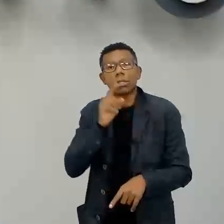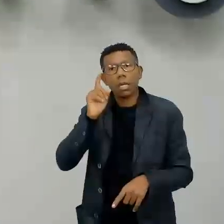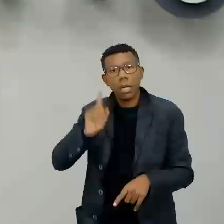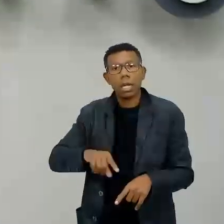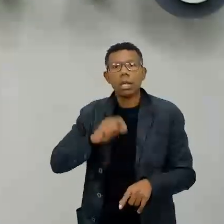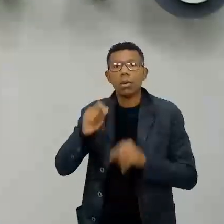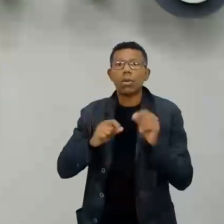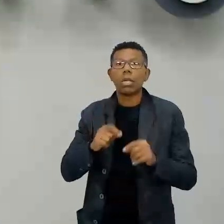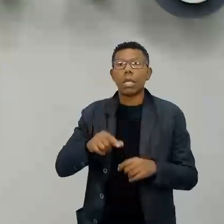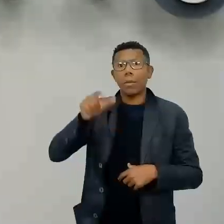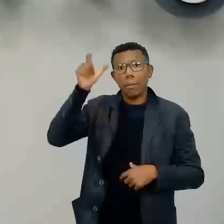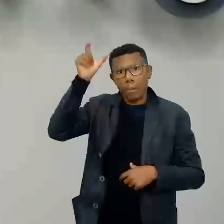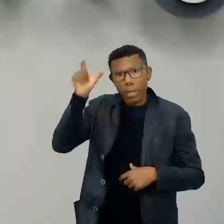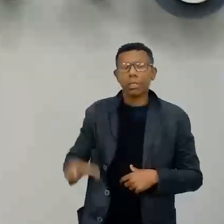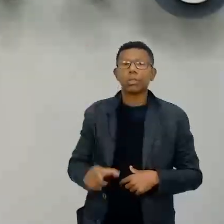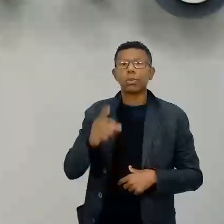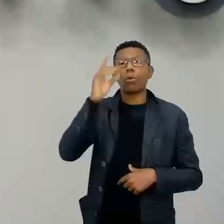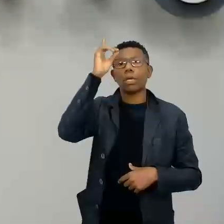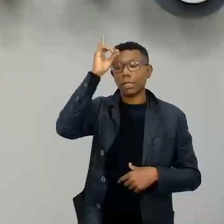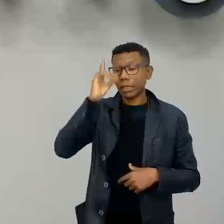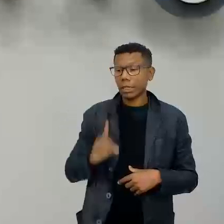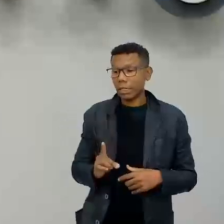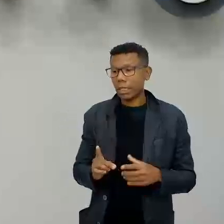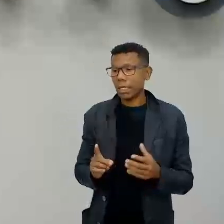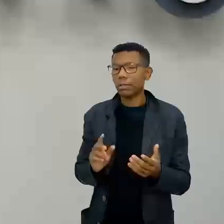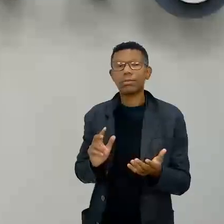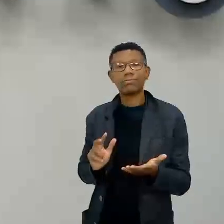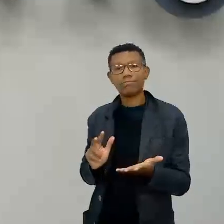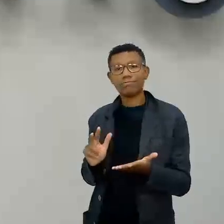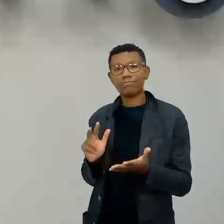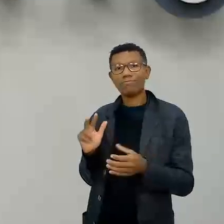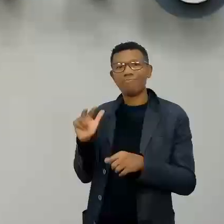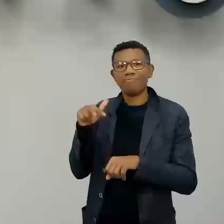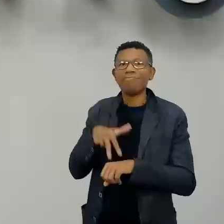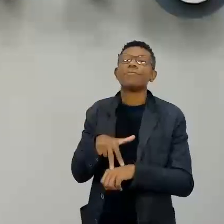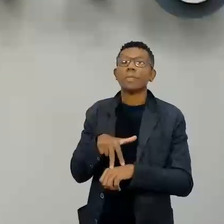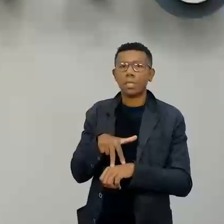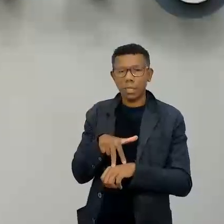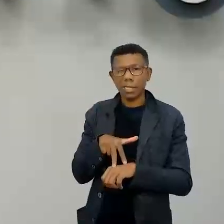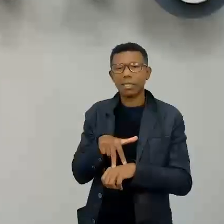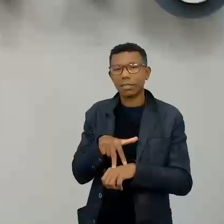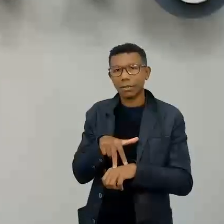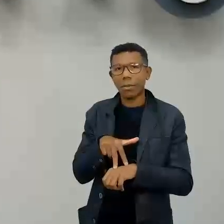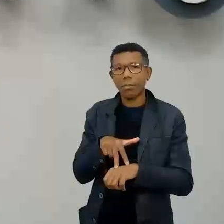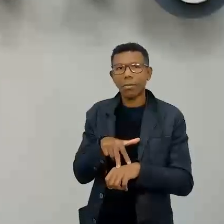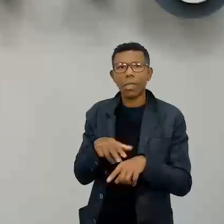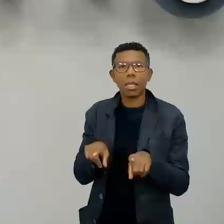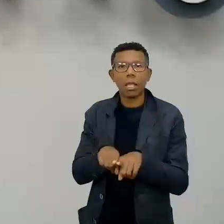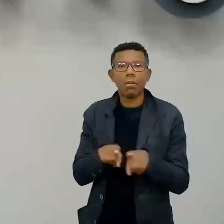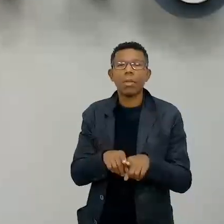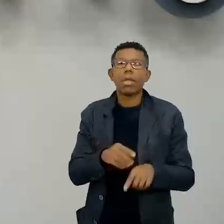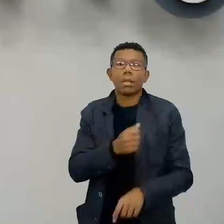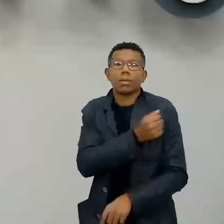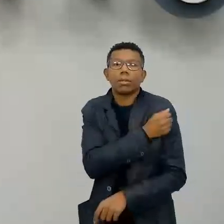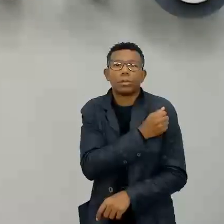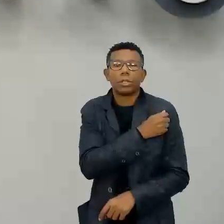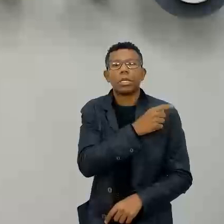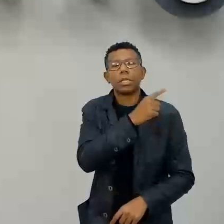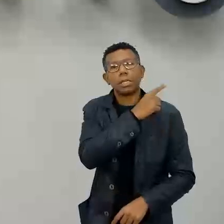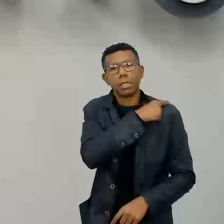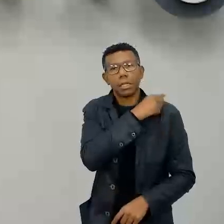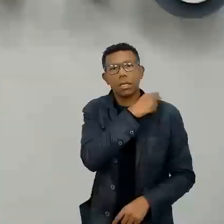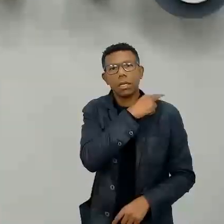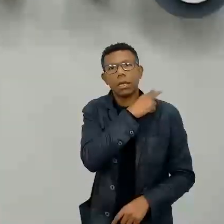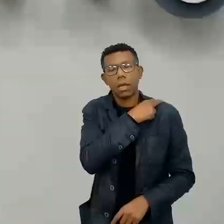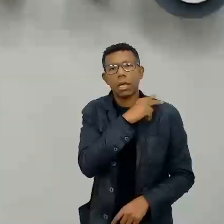de direitos. Né? Isso é bem importante, até porque o estudante do ensino médio já é possível trabalhar isso, entenda